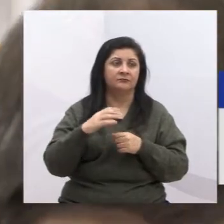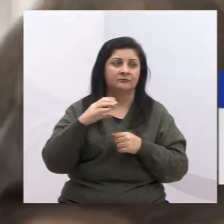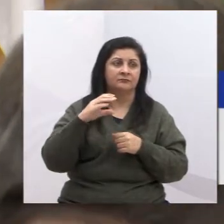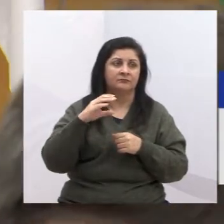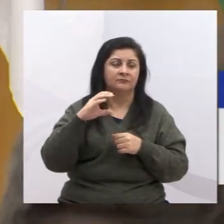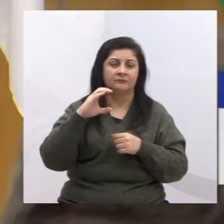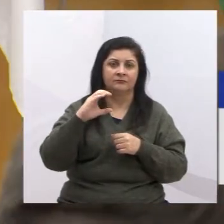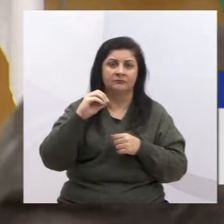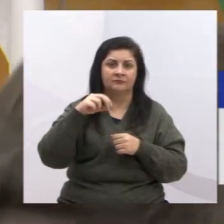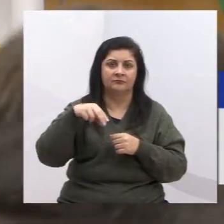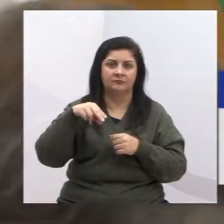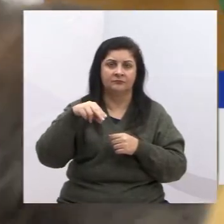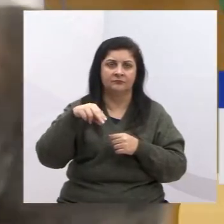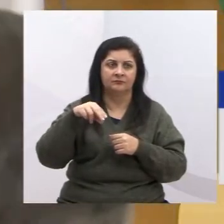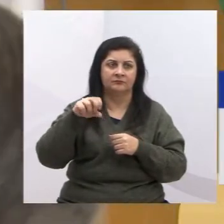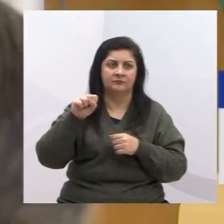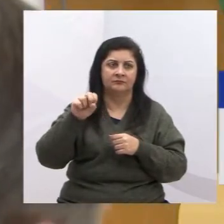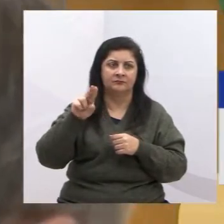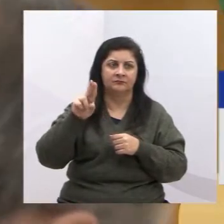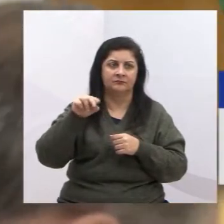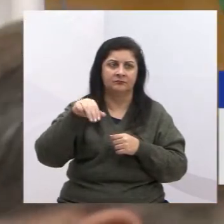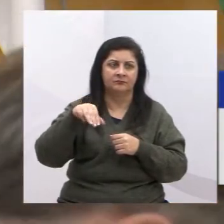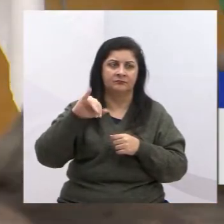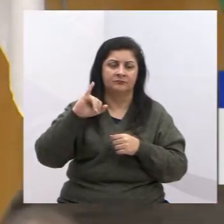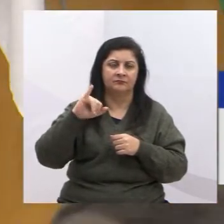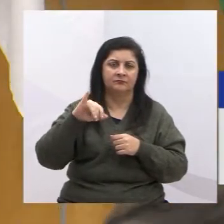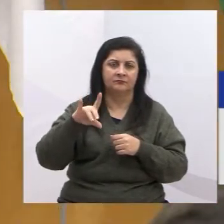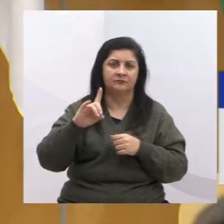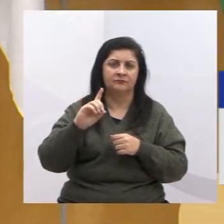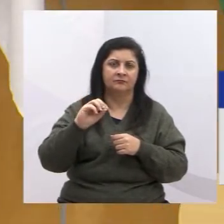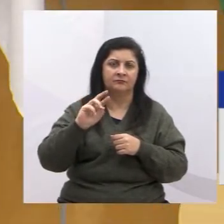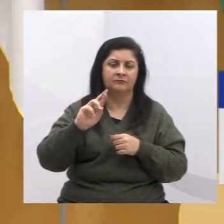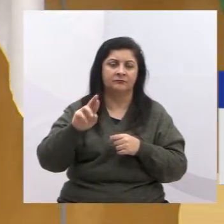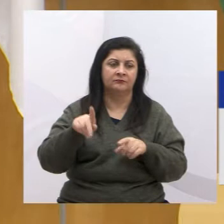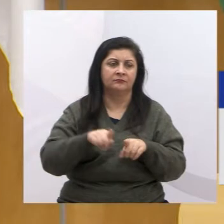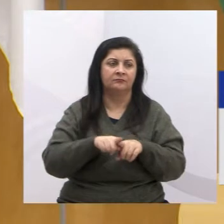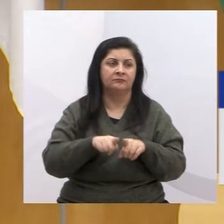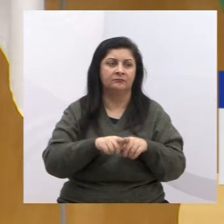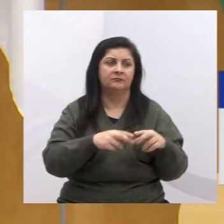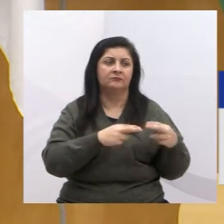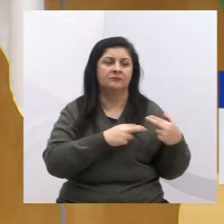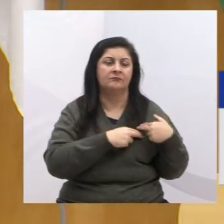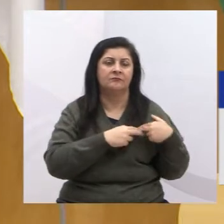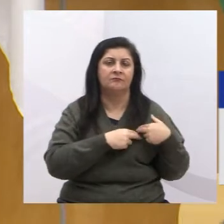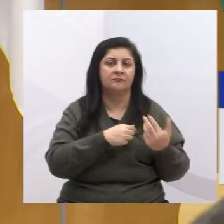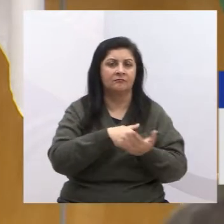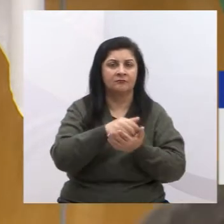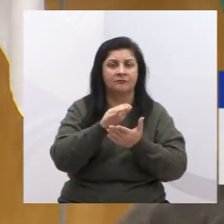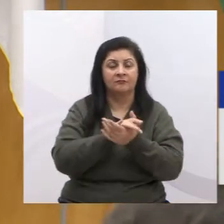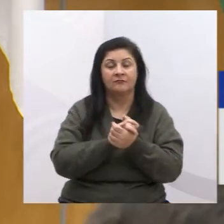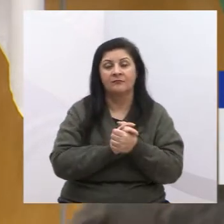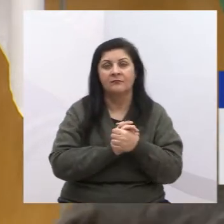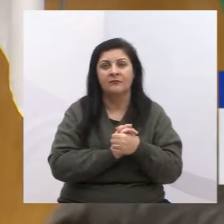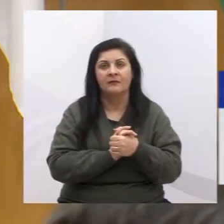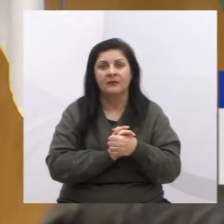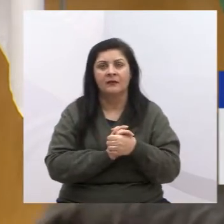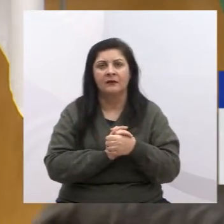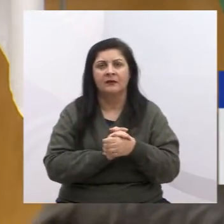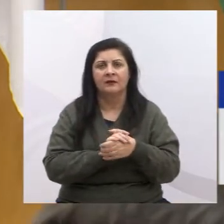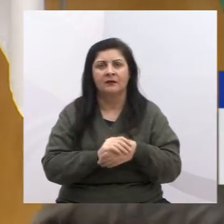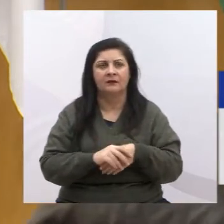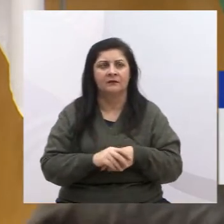um responsável pelo pagamento da multa, porque da forma que está no texto, você